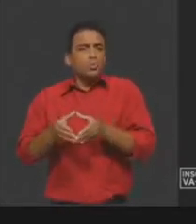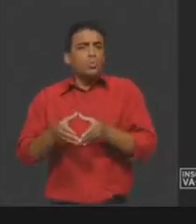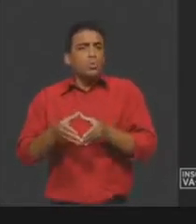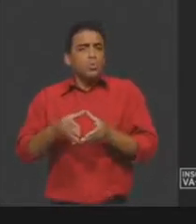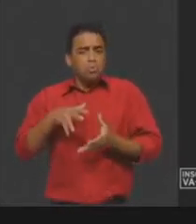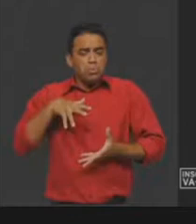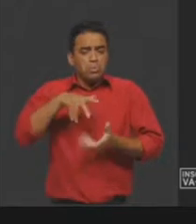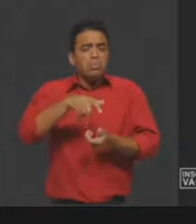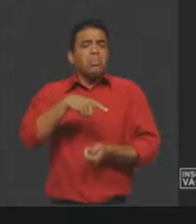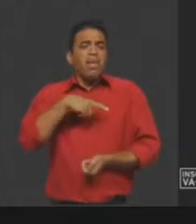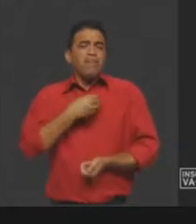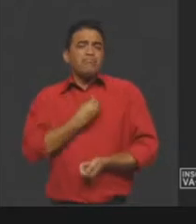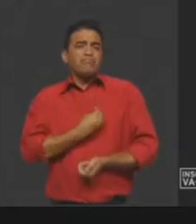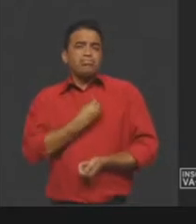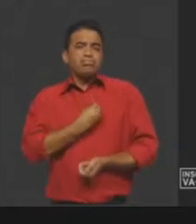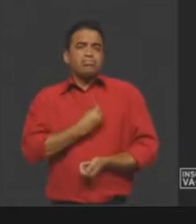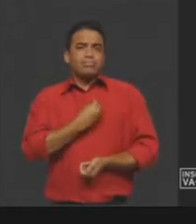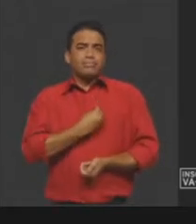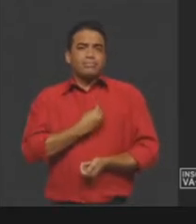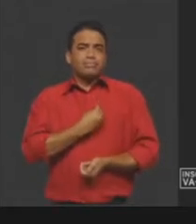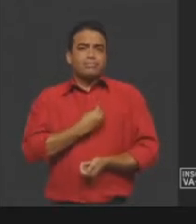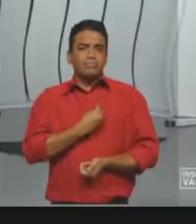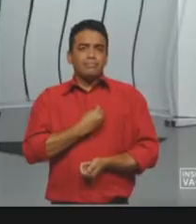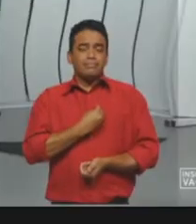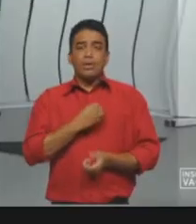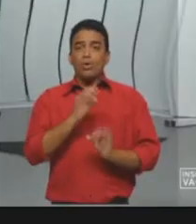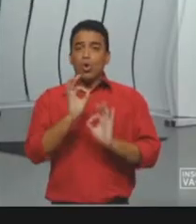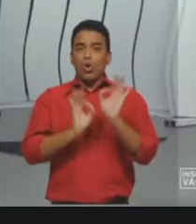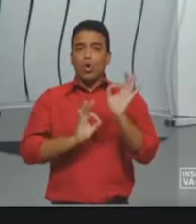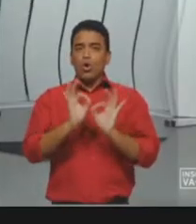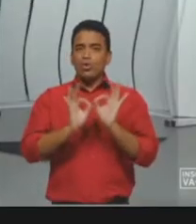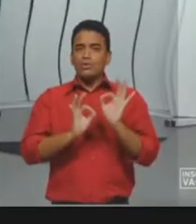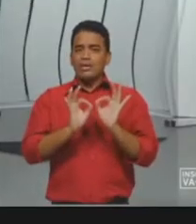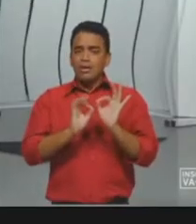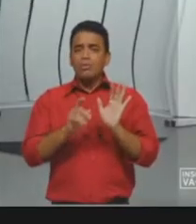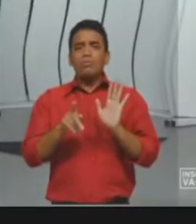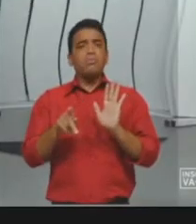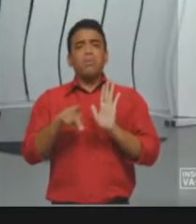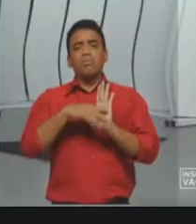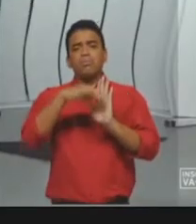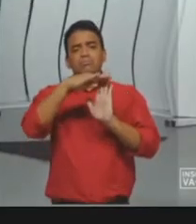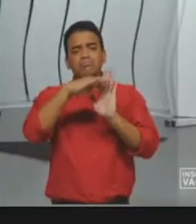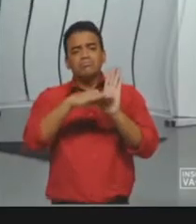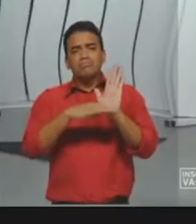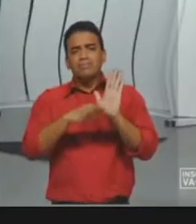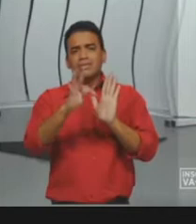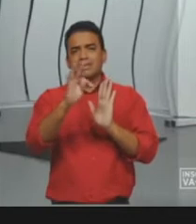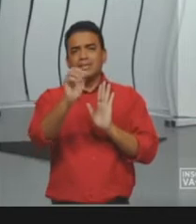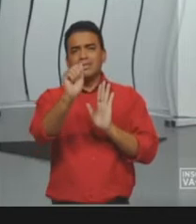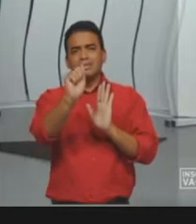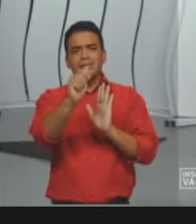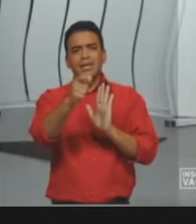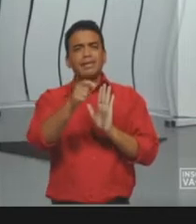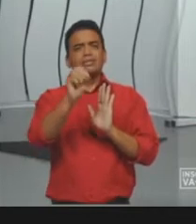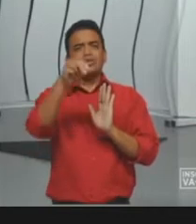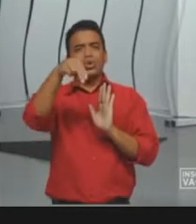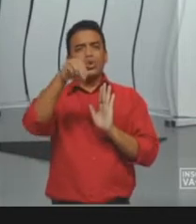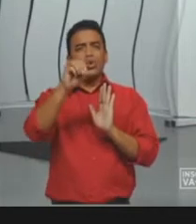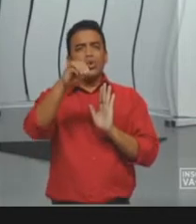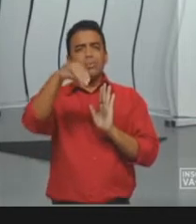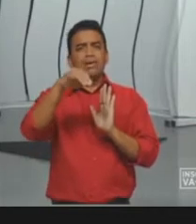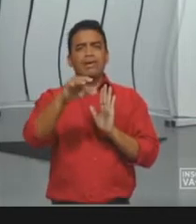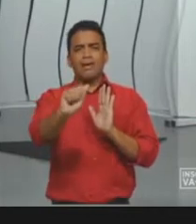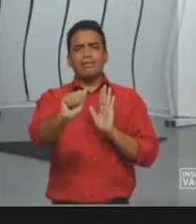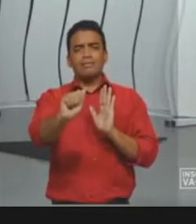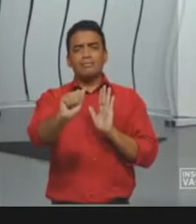você possa entender também a organização taxonômica adotada atualmente. Bom, então esses são